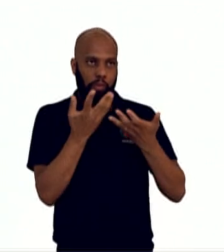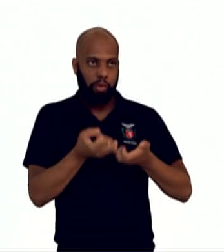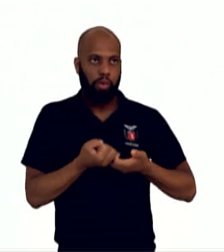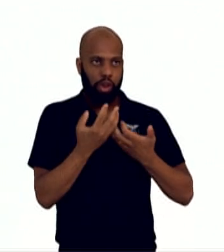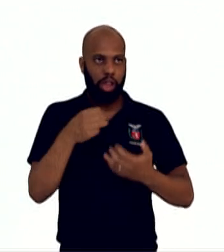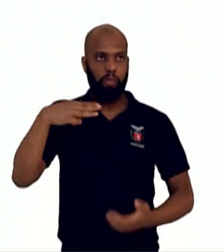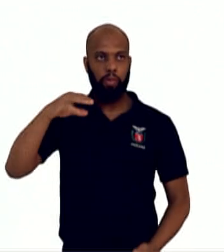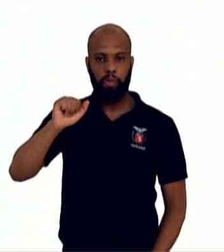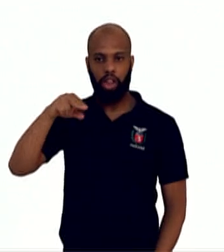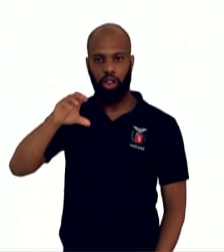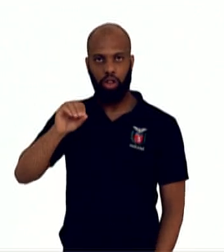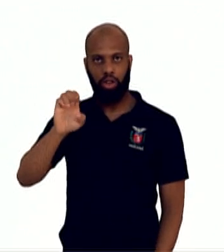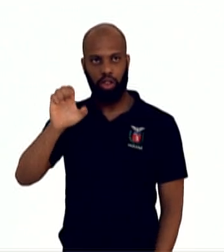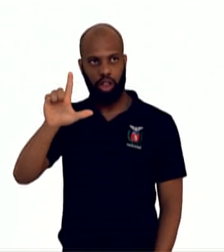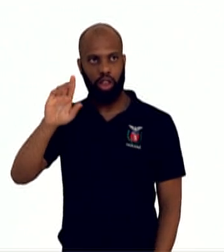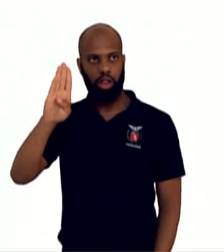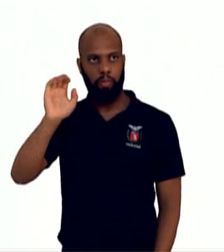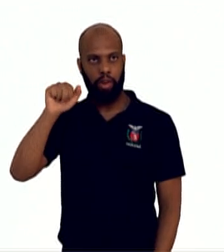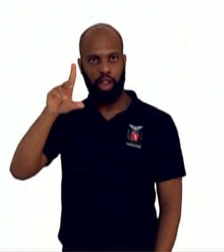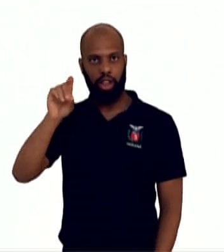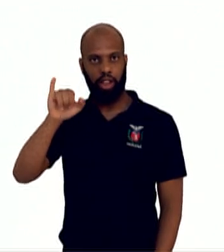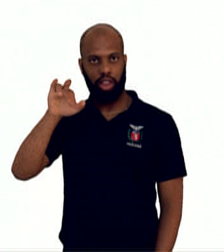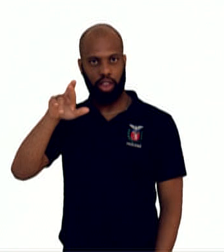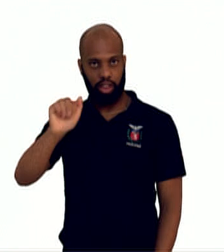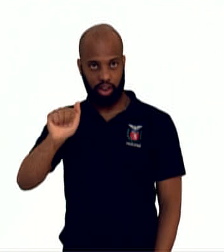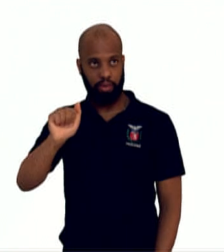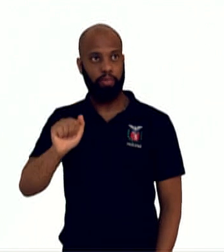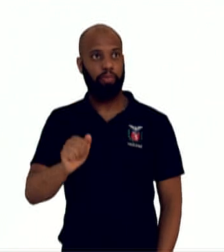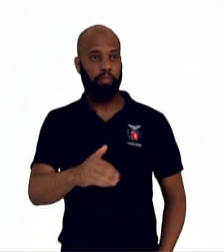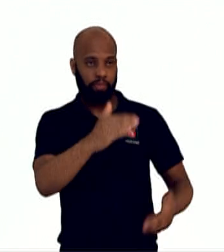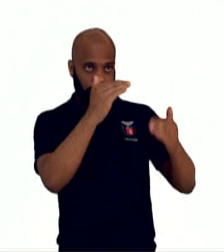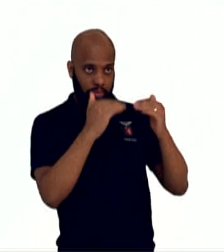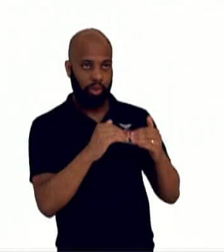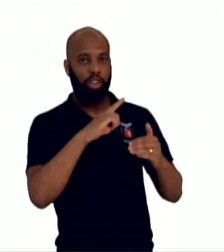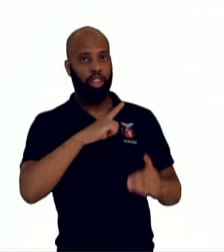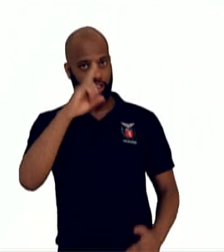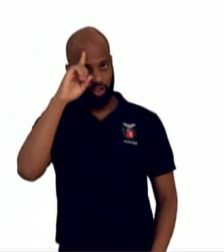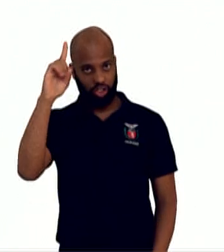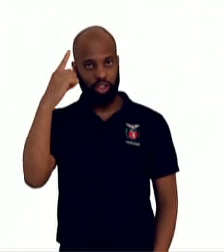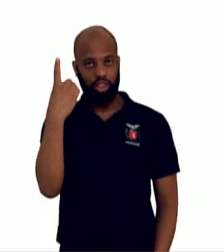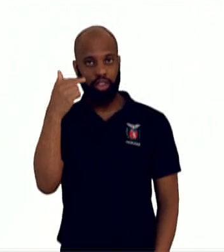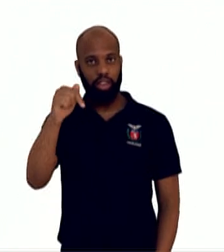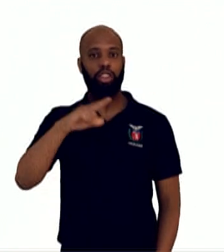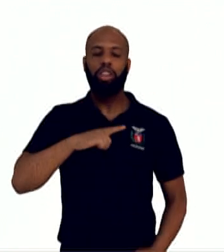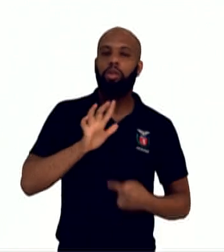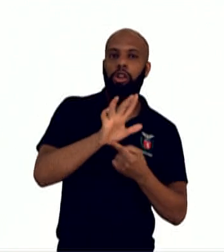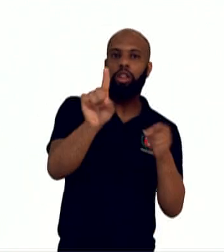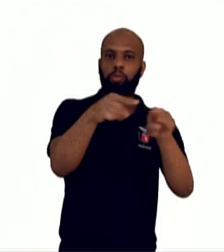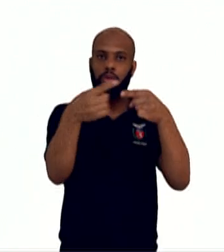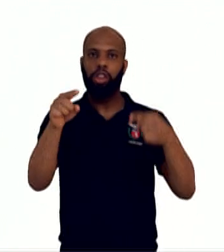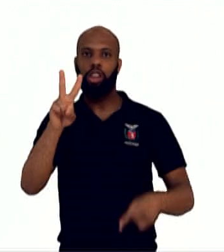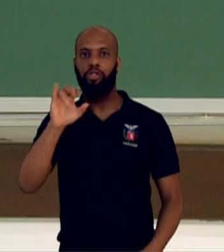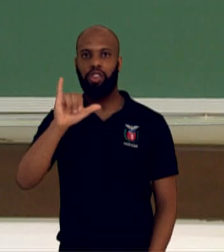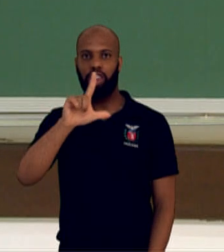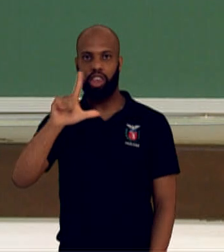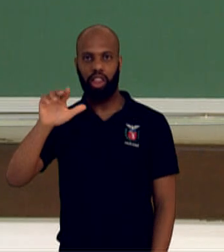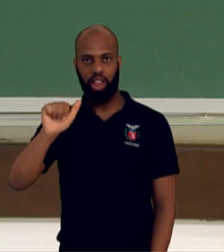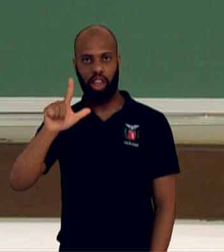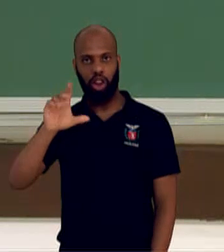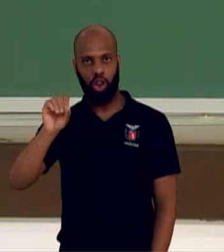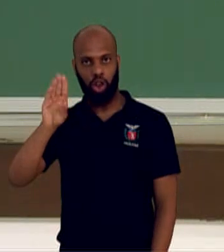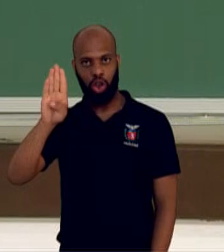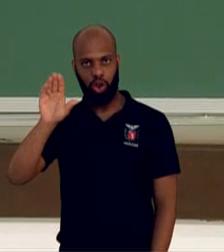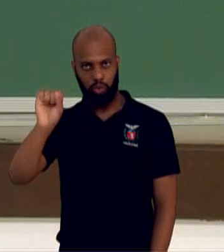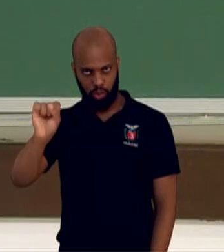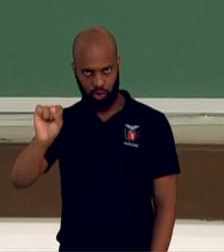Bandeira, Os Sapos. Dia 17, apresentações musicais com Vila Lobos. Gente, não foi só eles que